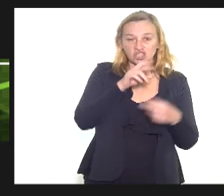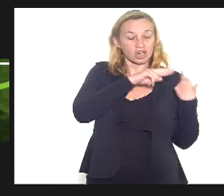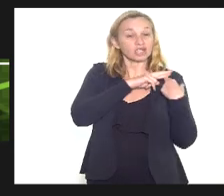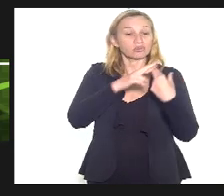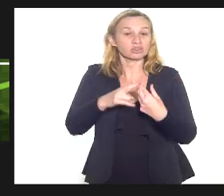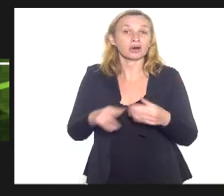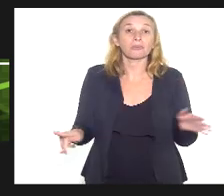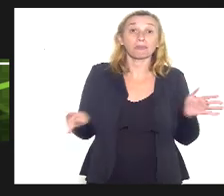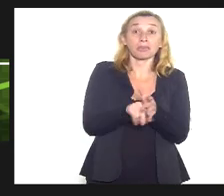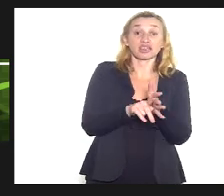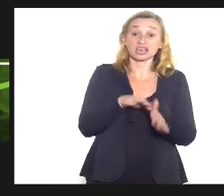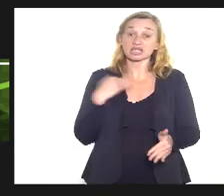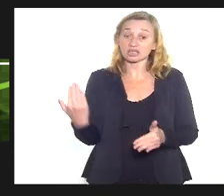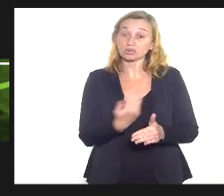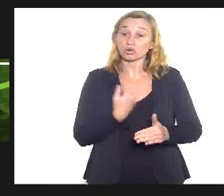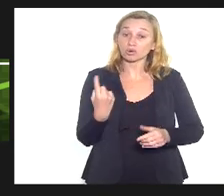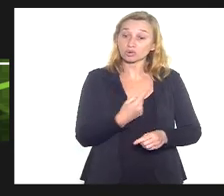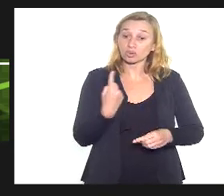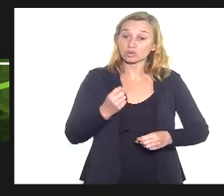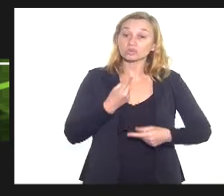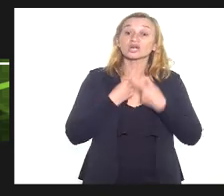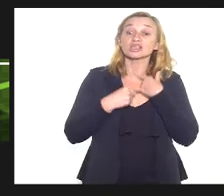parte da nossa ambição.